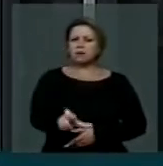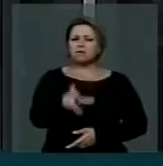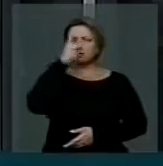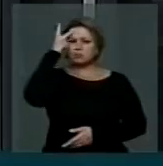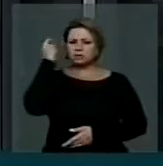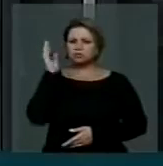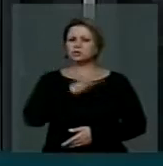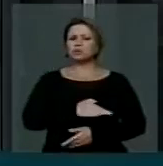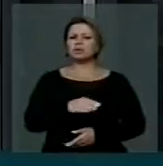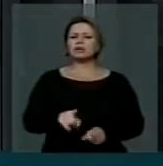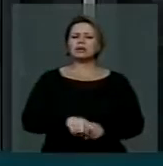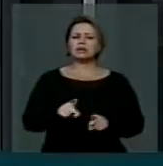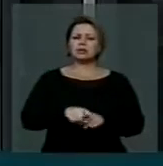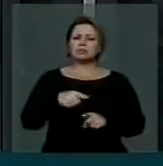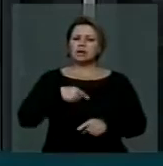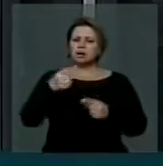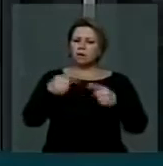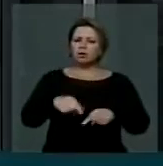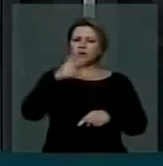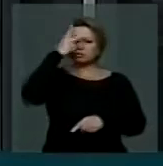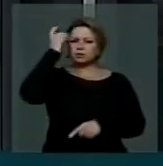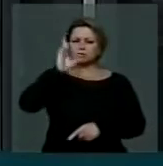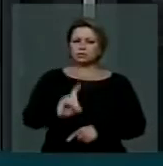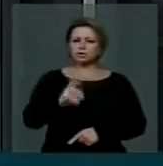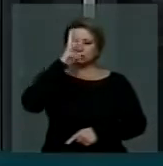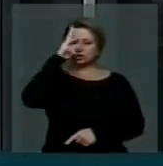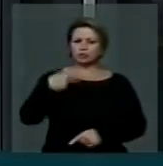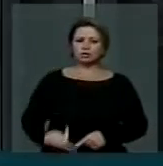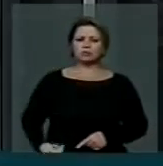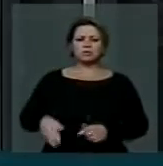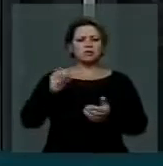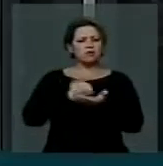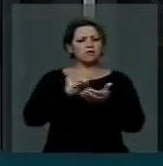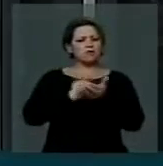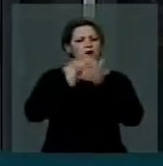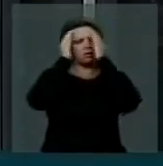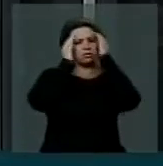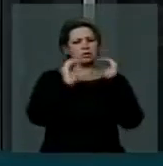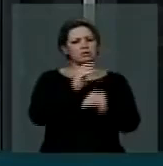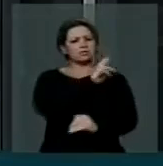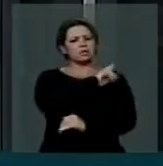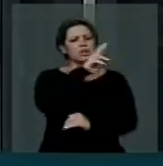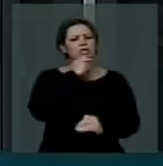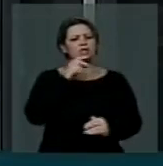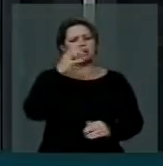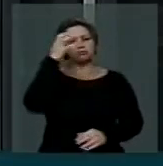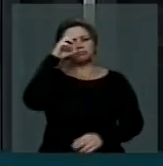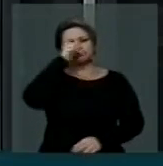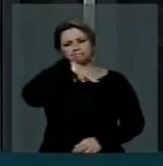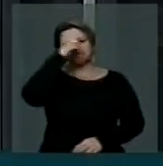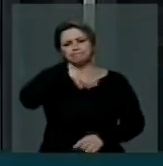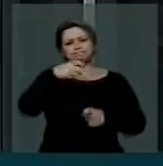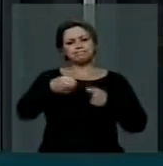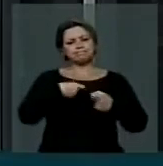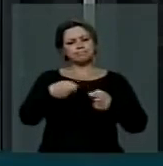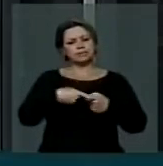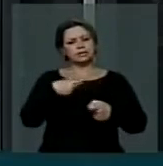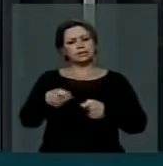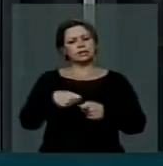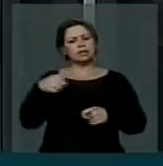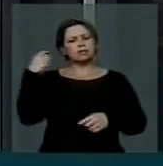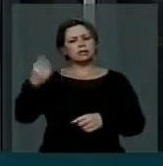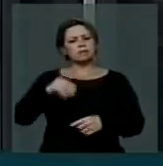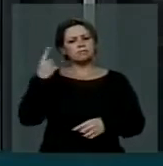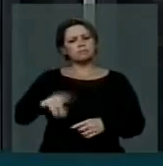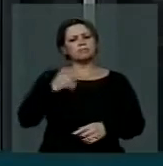exposição a temperaturas extremas, desrespeito religioso, abusos sexuais, transporte em jaulas e